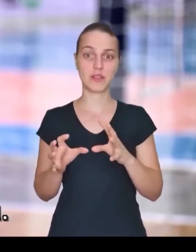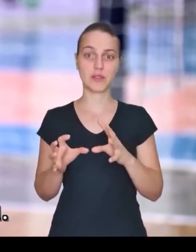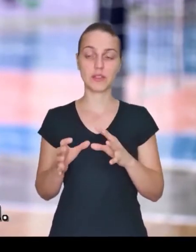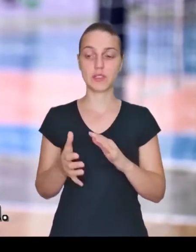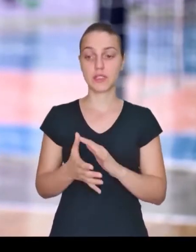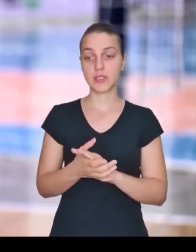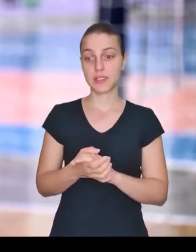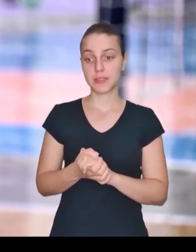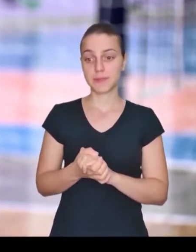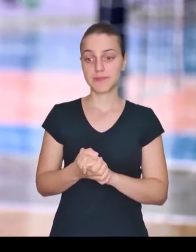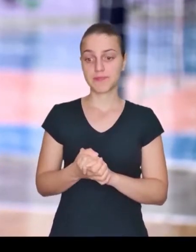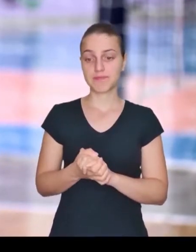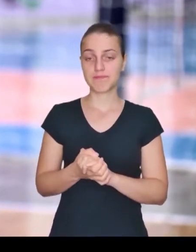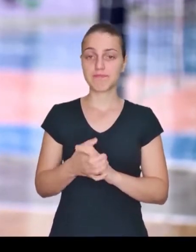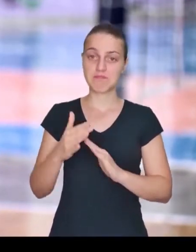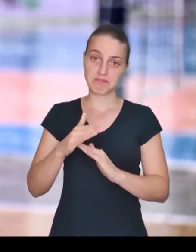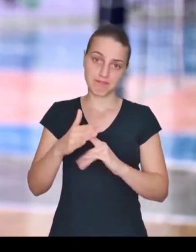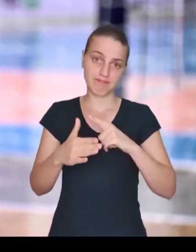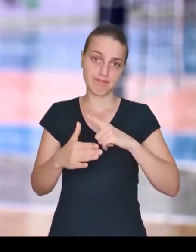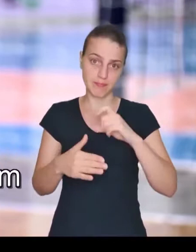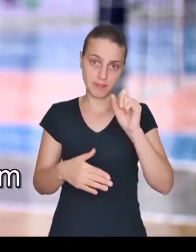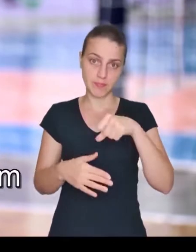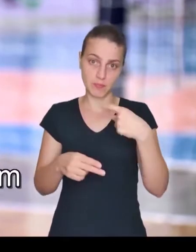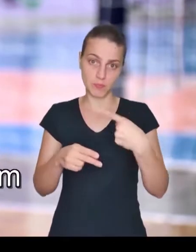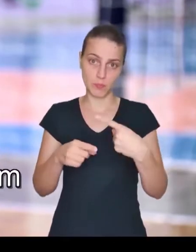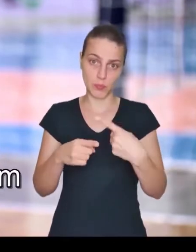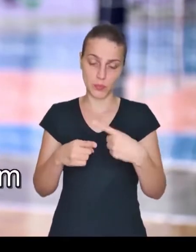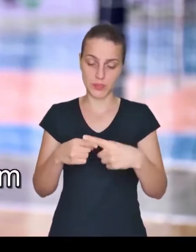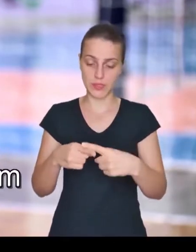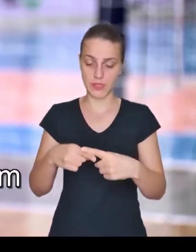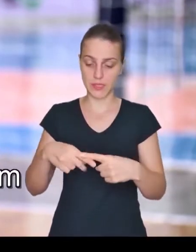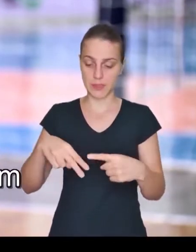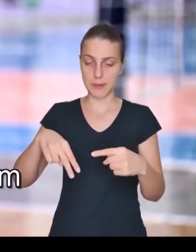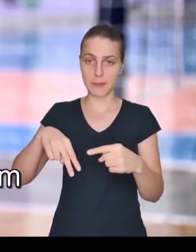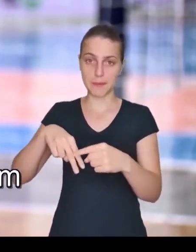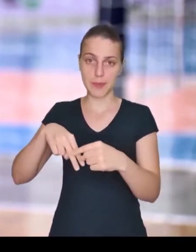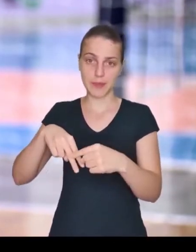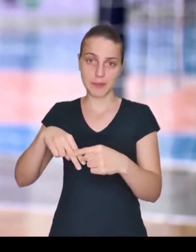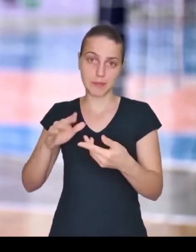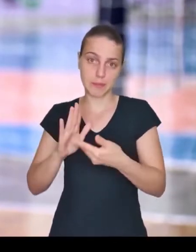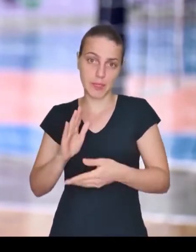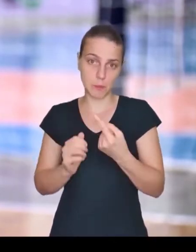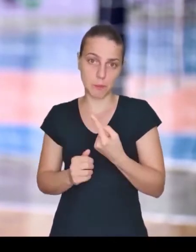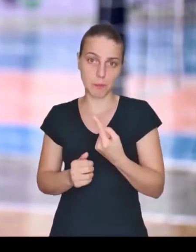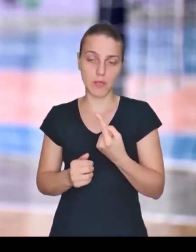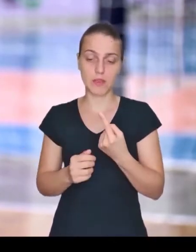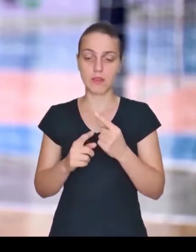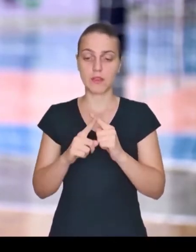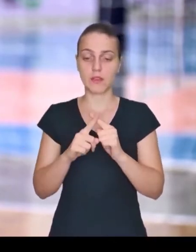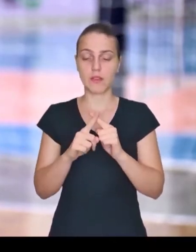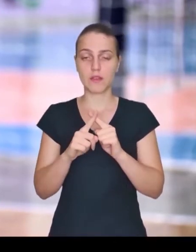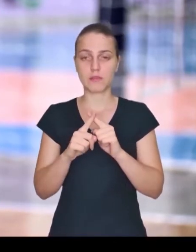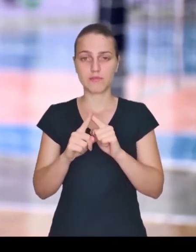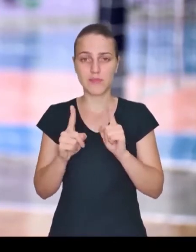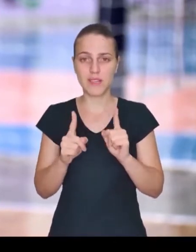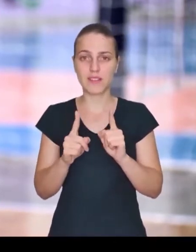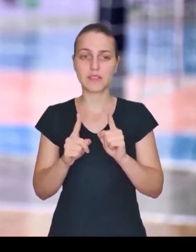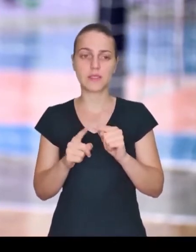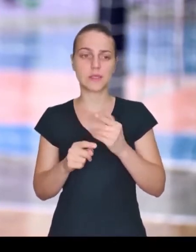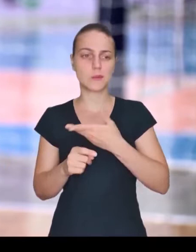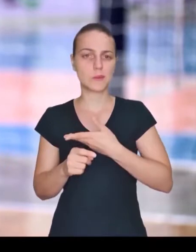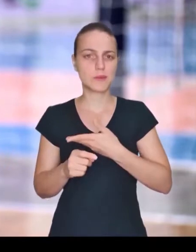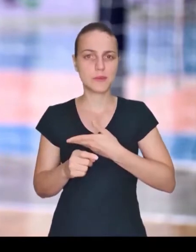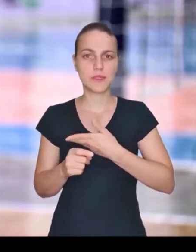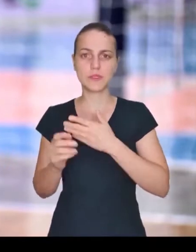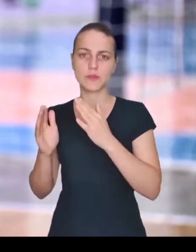perdi uma perna, mas eu não queria mais esse olhar. E hoje, o olhar que as pessoas têm para comigo, tanto dos meus amigos, daqueles que eu estou